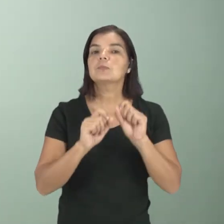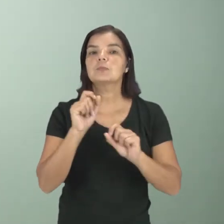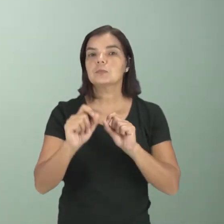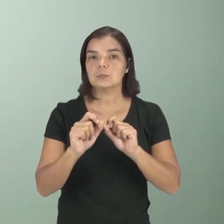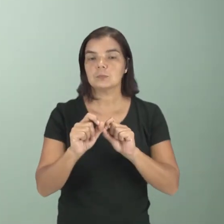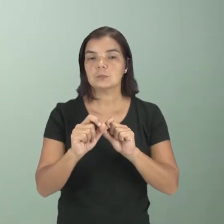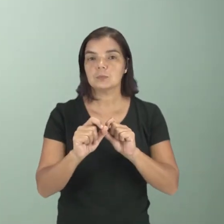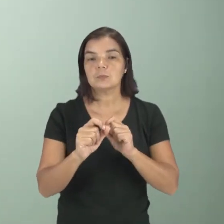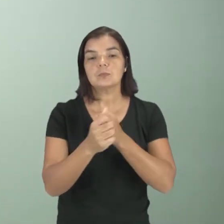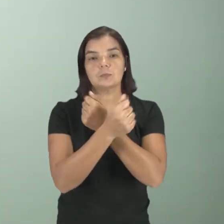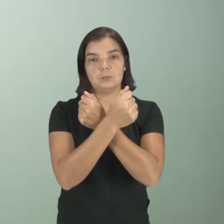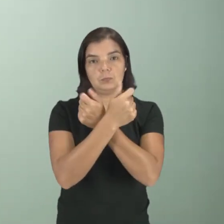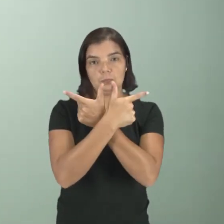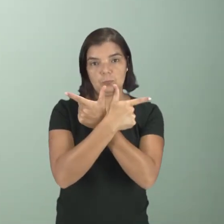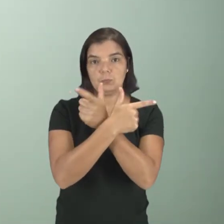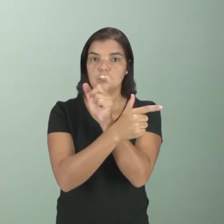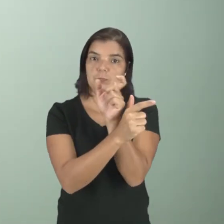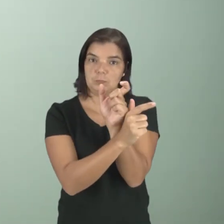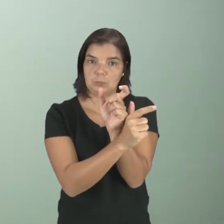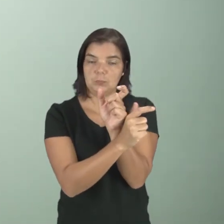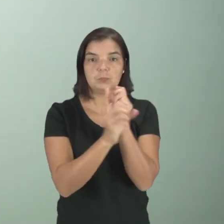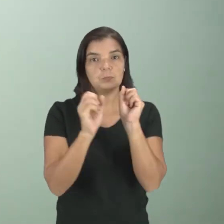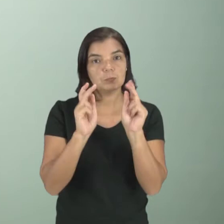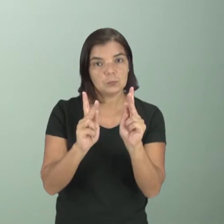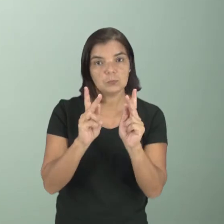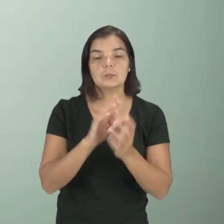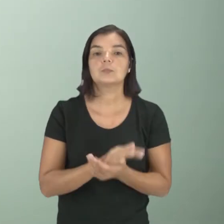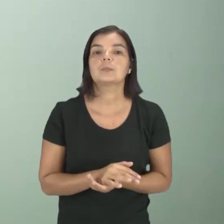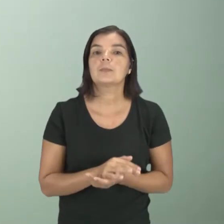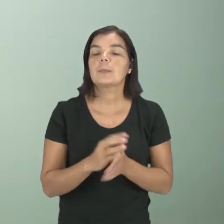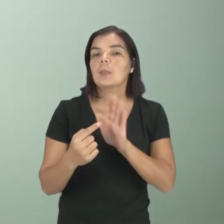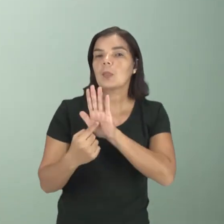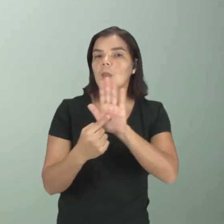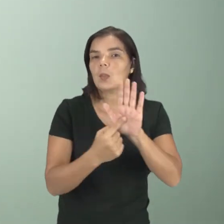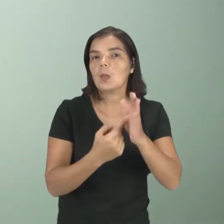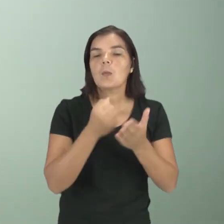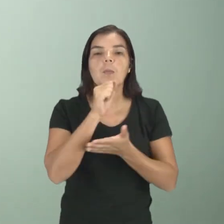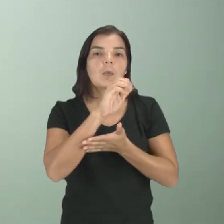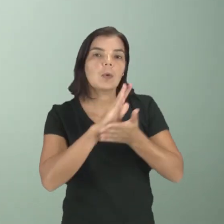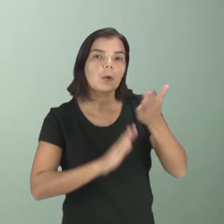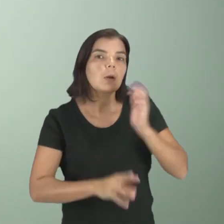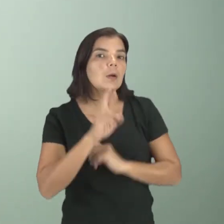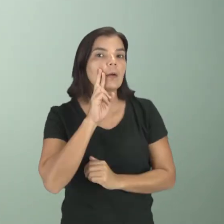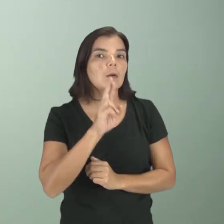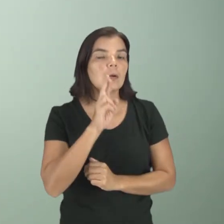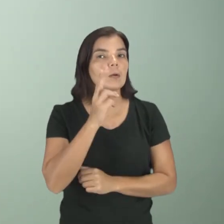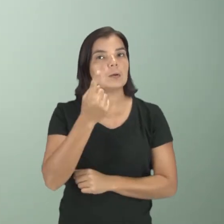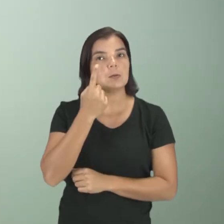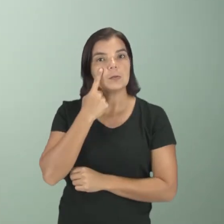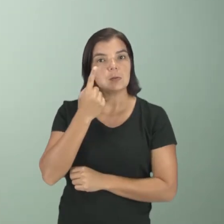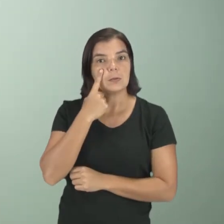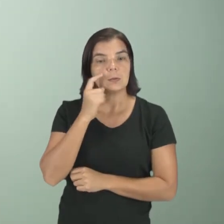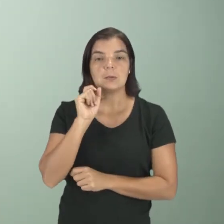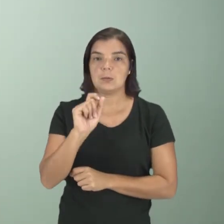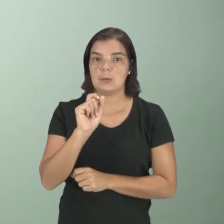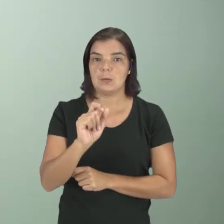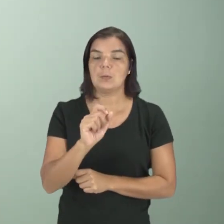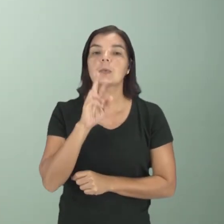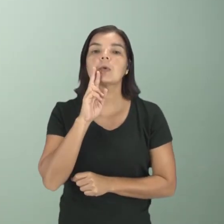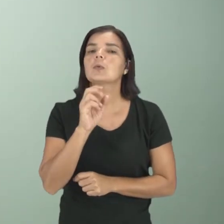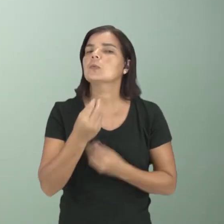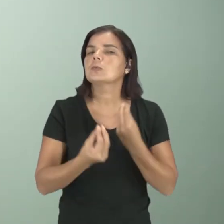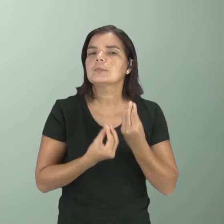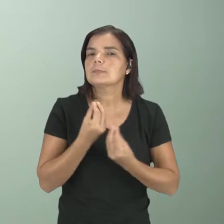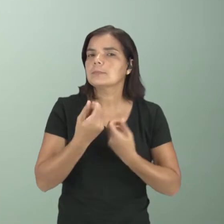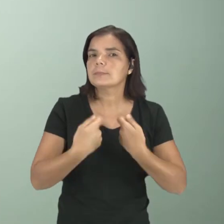uma equação exponencial, tá bom? A ideia para resolver equações exponenciais, nós vimos que para resolvermos,